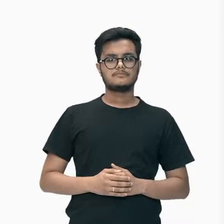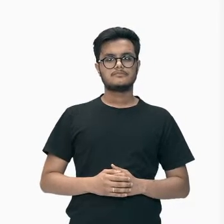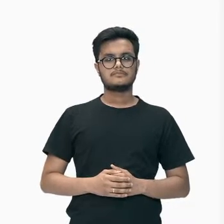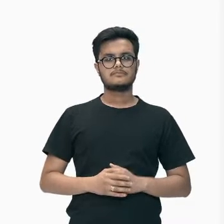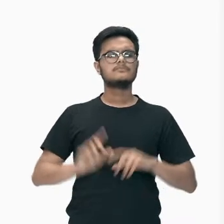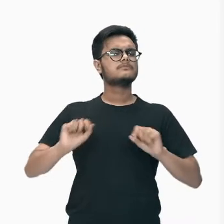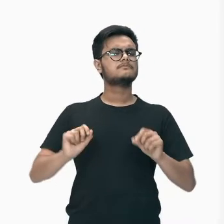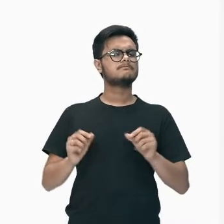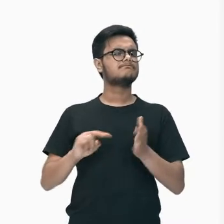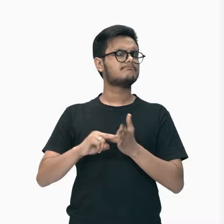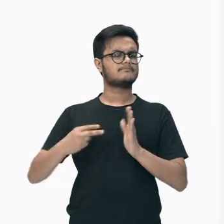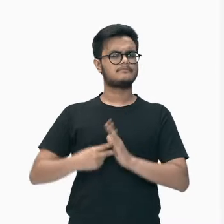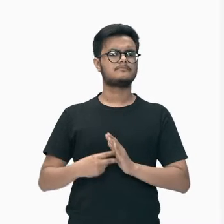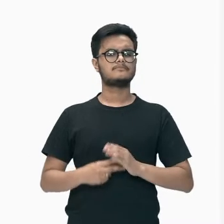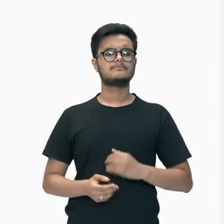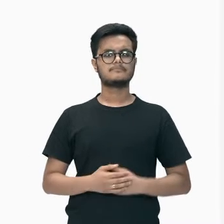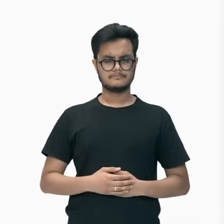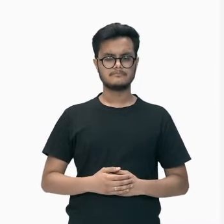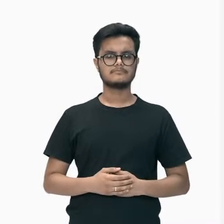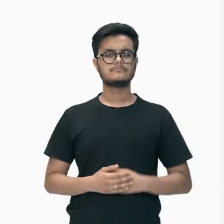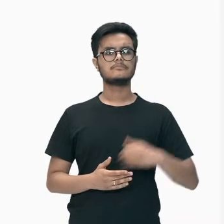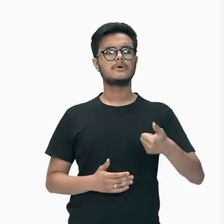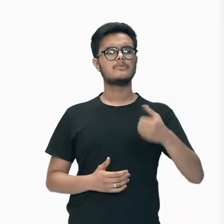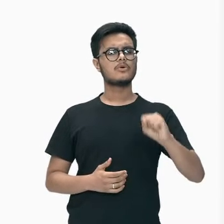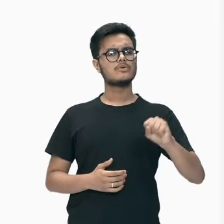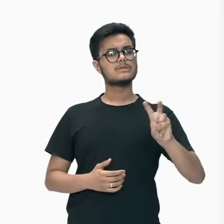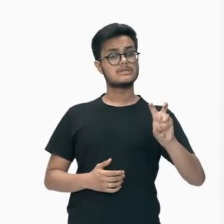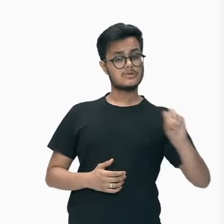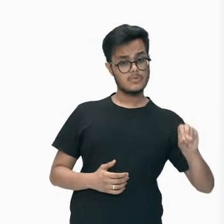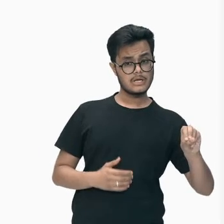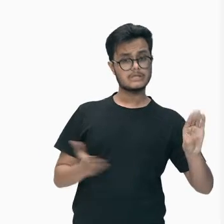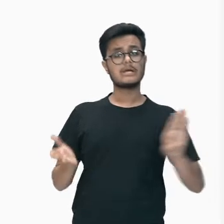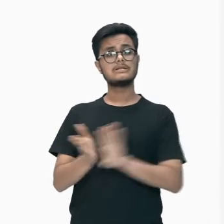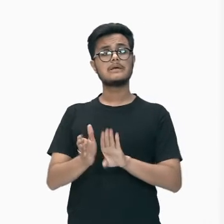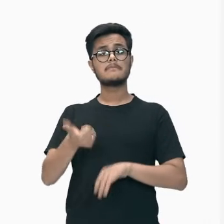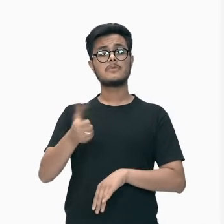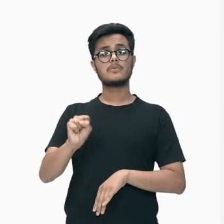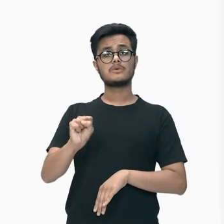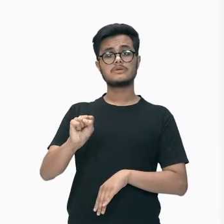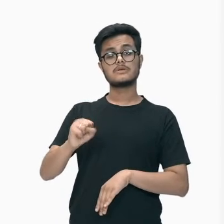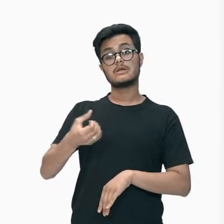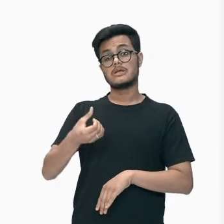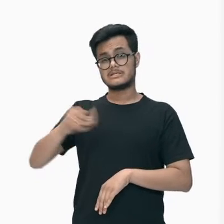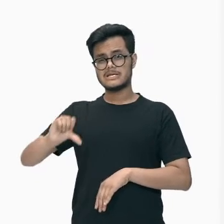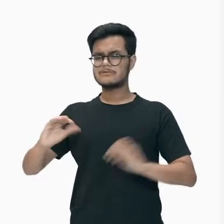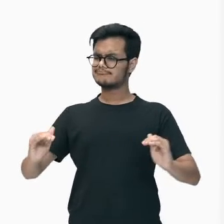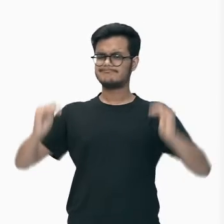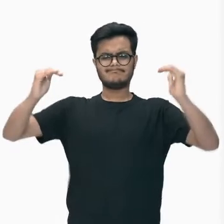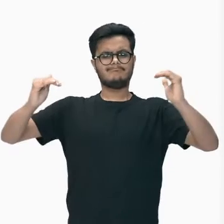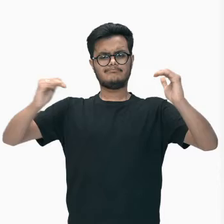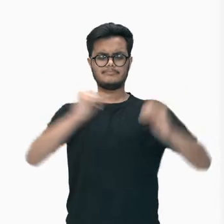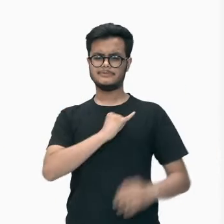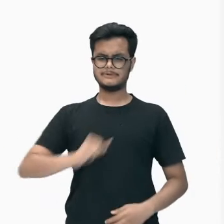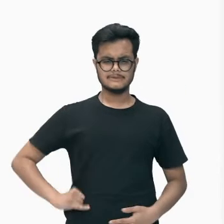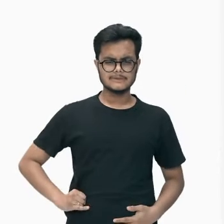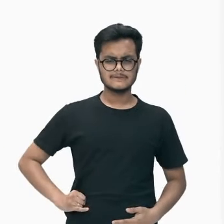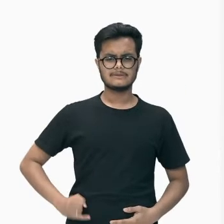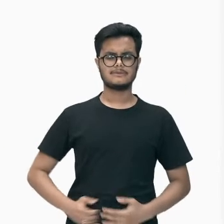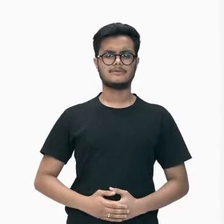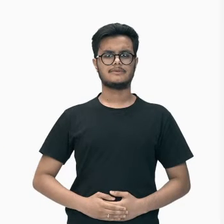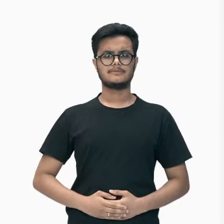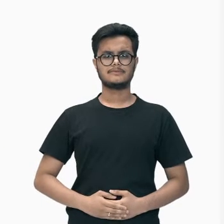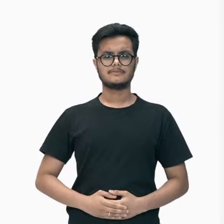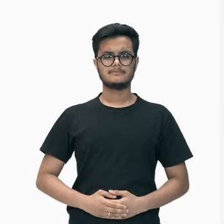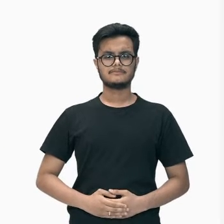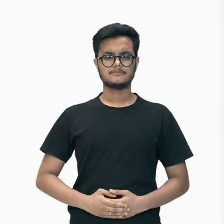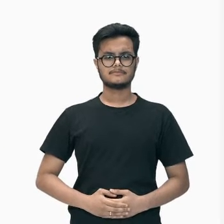o apogeu? É o período auge, né, o momento mais alto, né, do seu governo, que